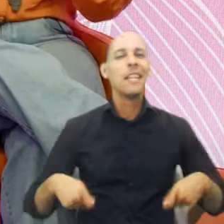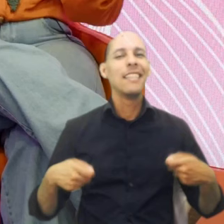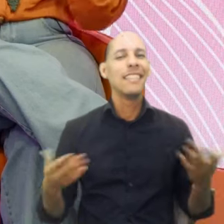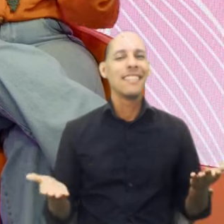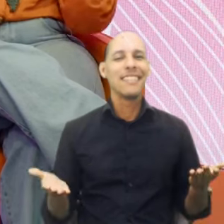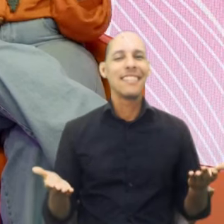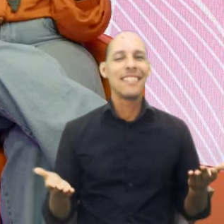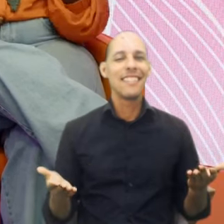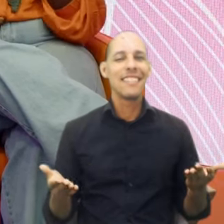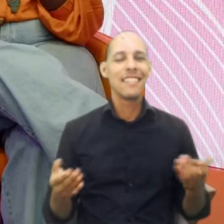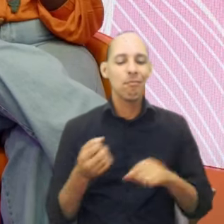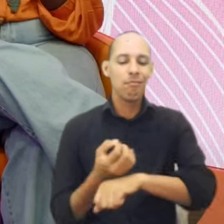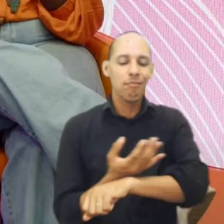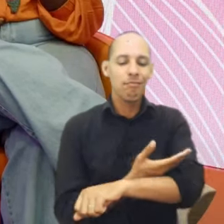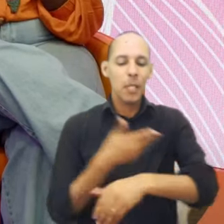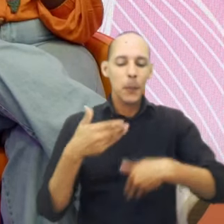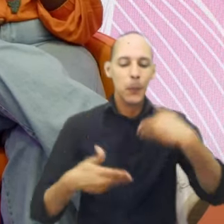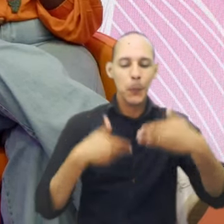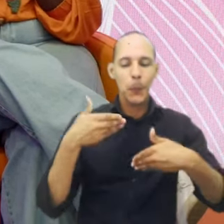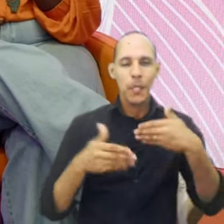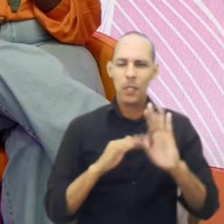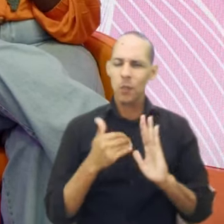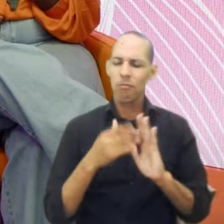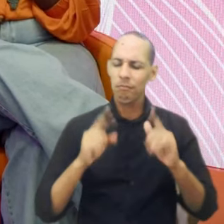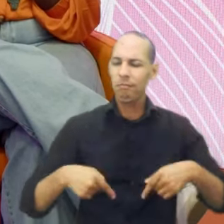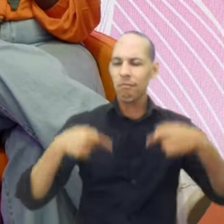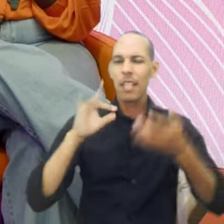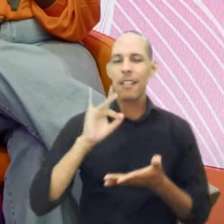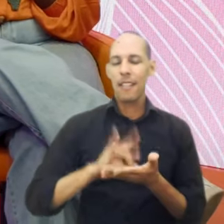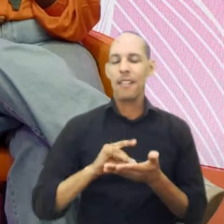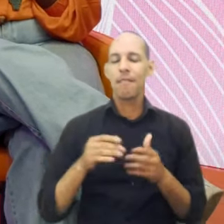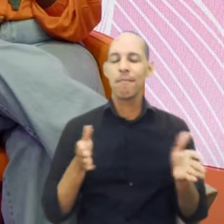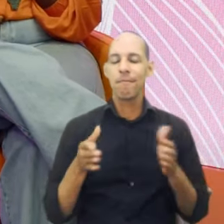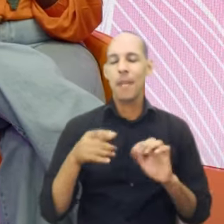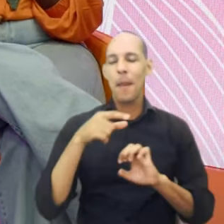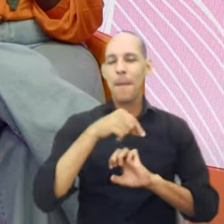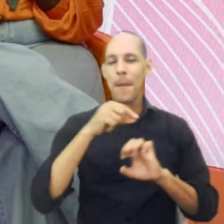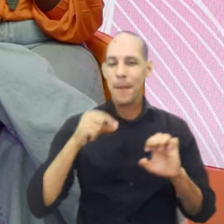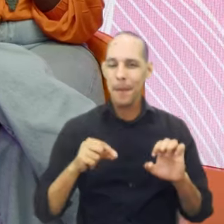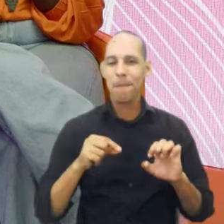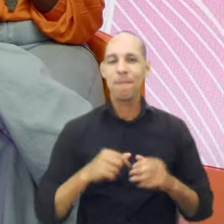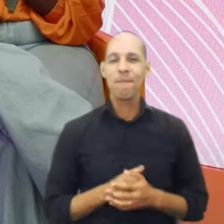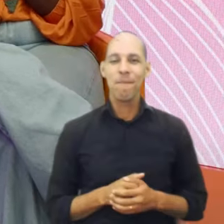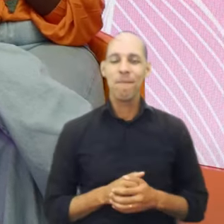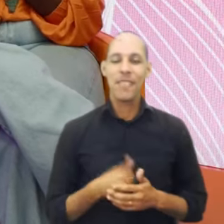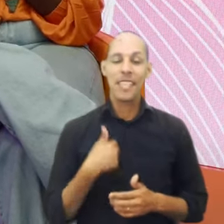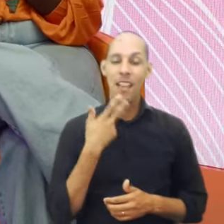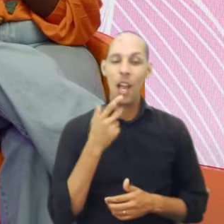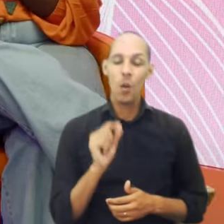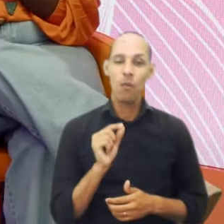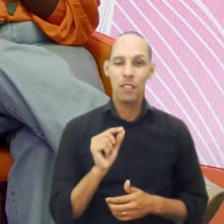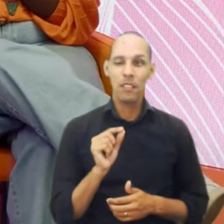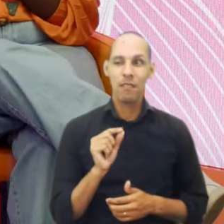com tudo isso, lidar com as emoções, eu acho que é um grande desafio de empreender. Ai, adorei. Eu falo